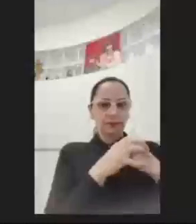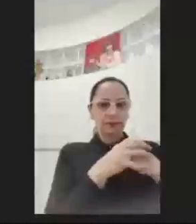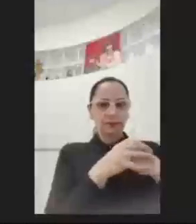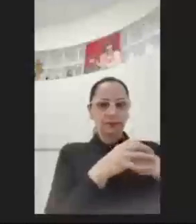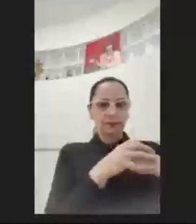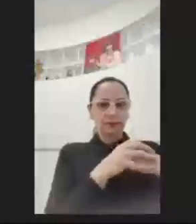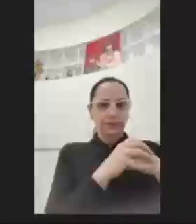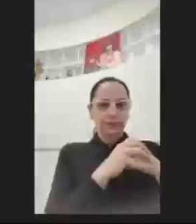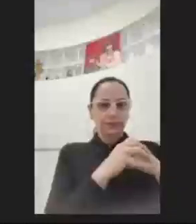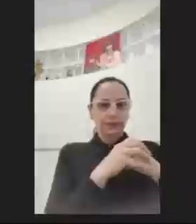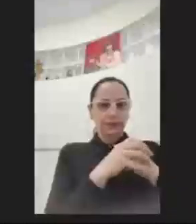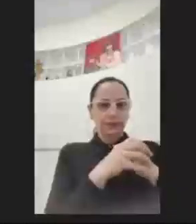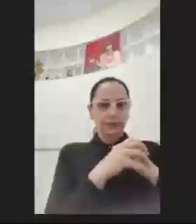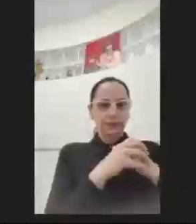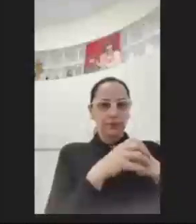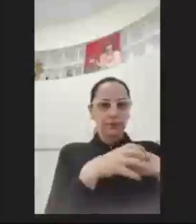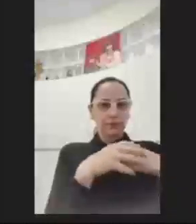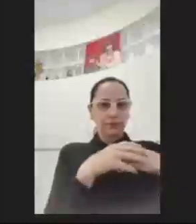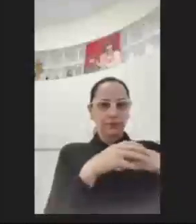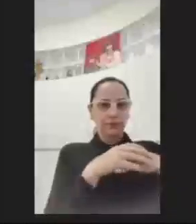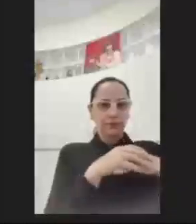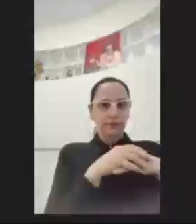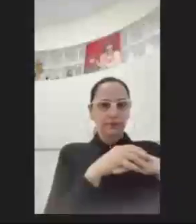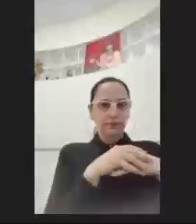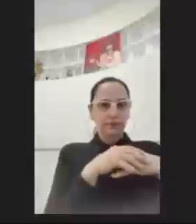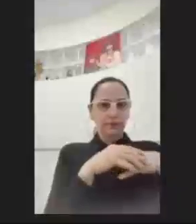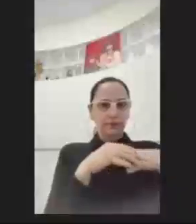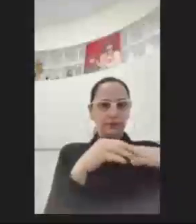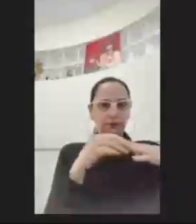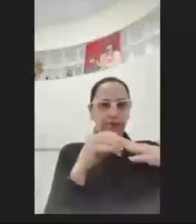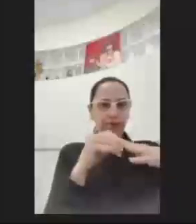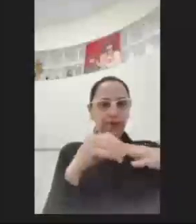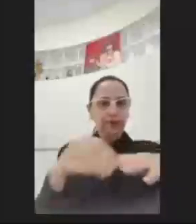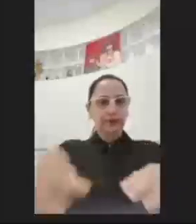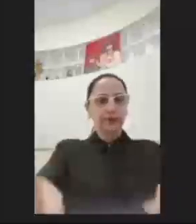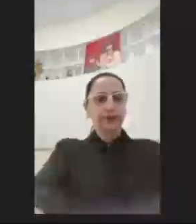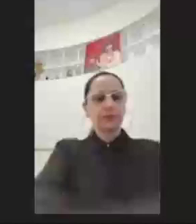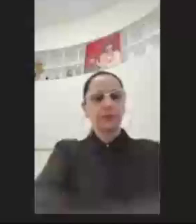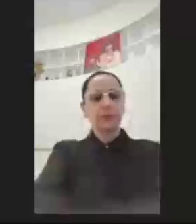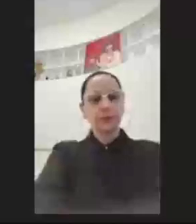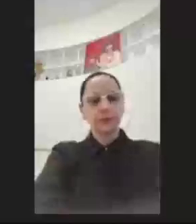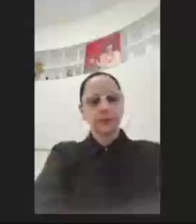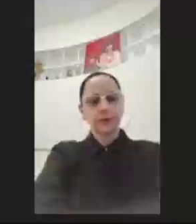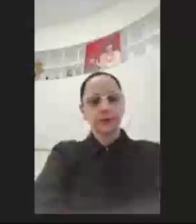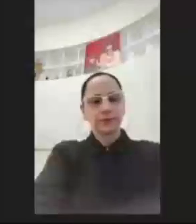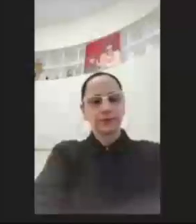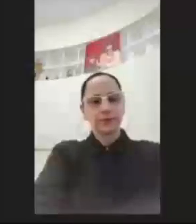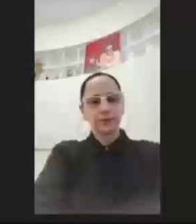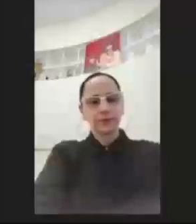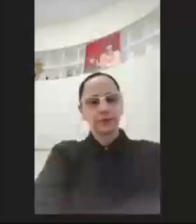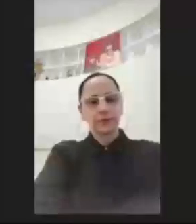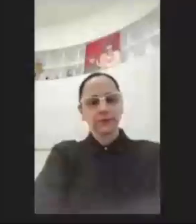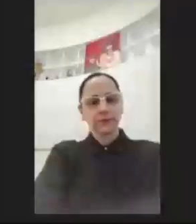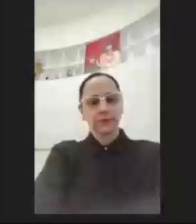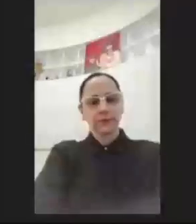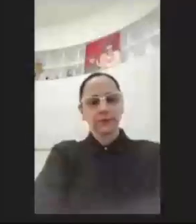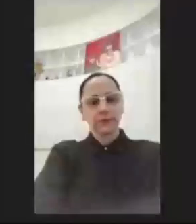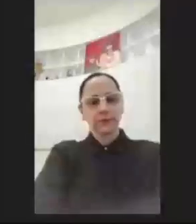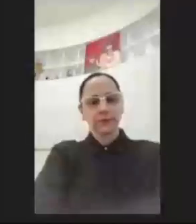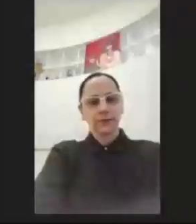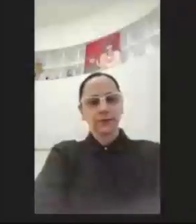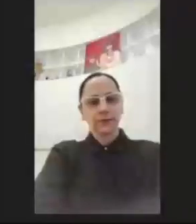canais de atendimento, ainda por falta de profissionais, né? A gente não consegue ampliar muito mais do que isso.